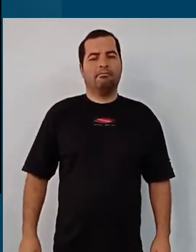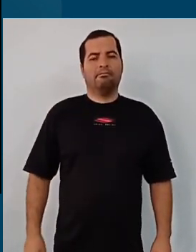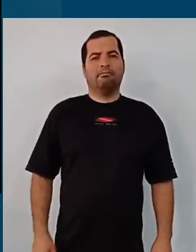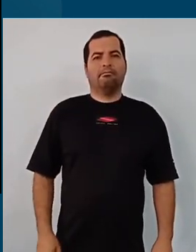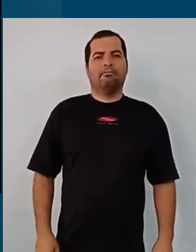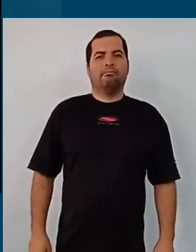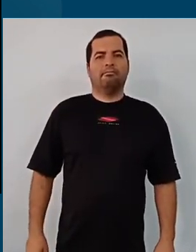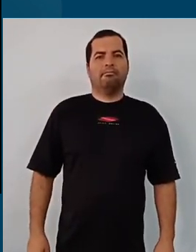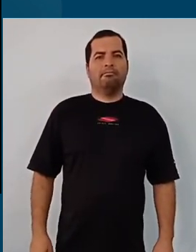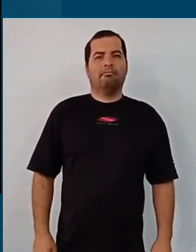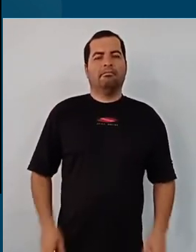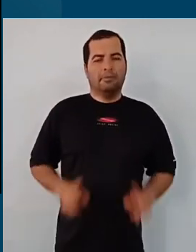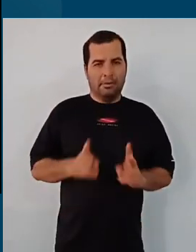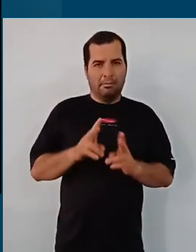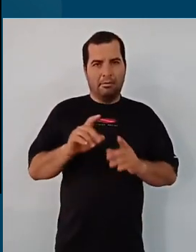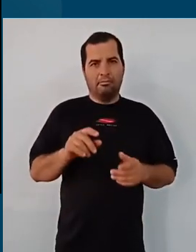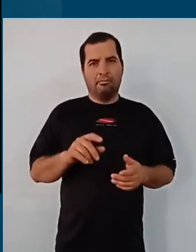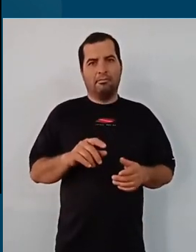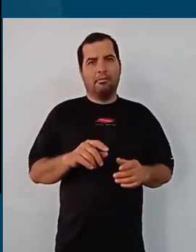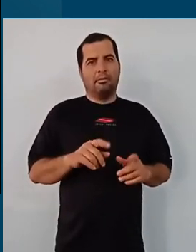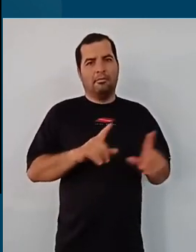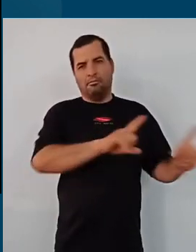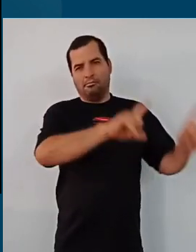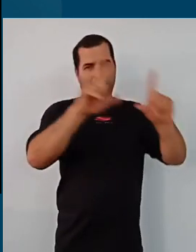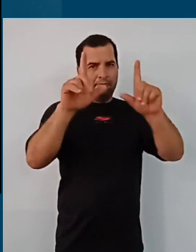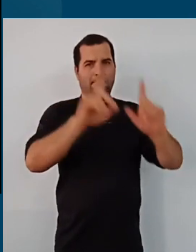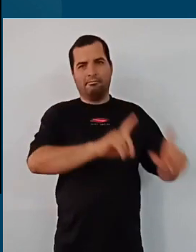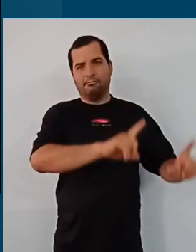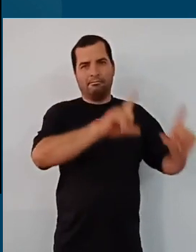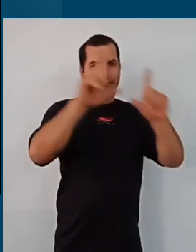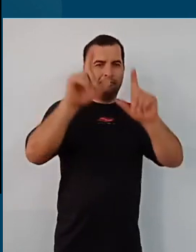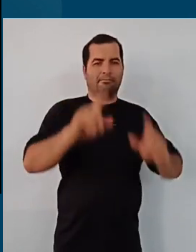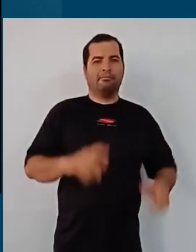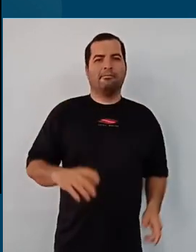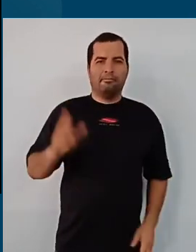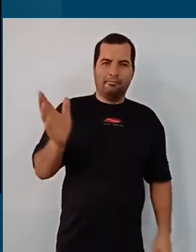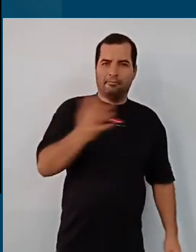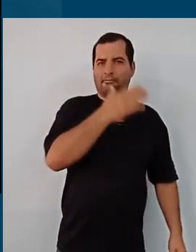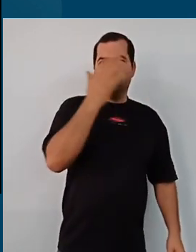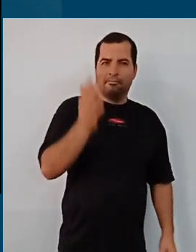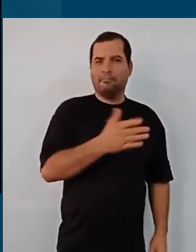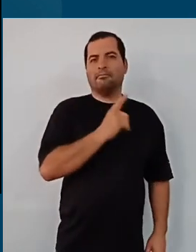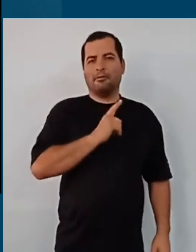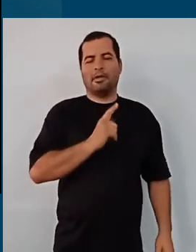para ela próxima tela. Enquanto isso, vocês